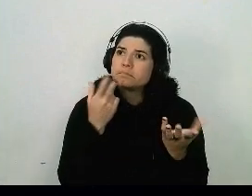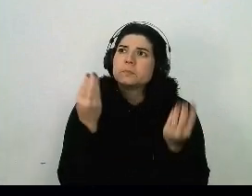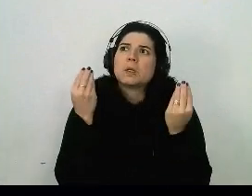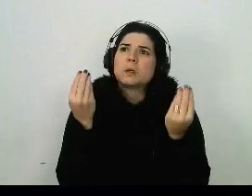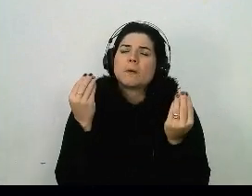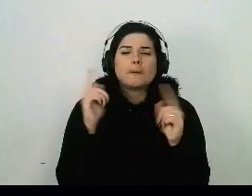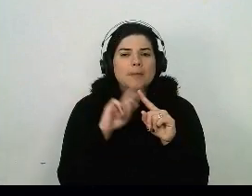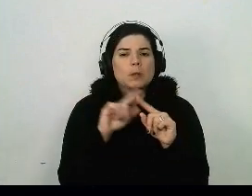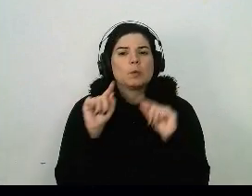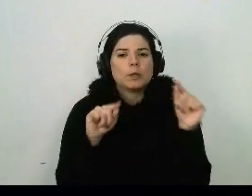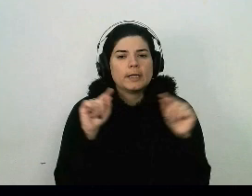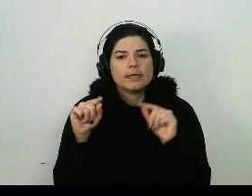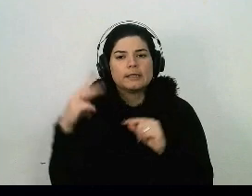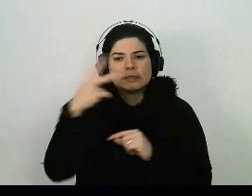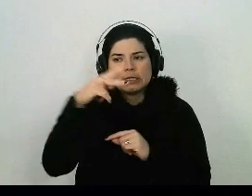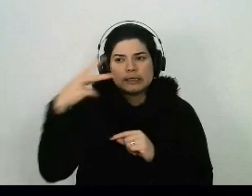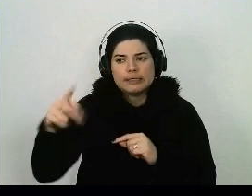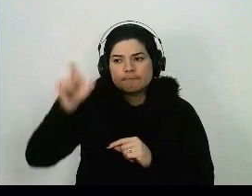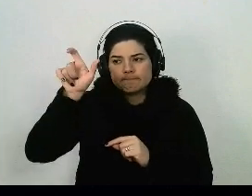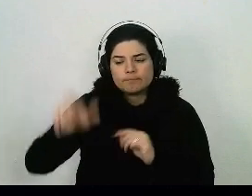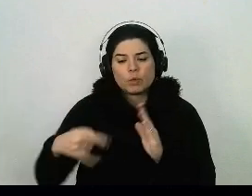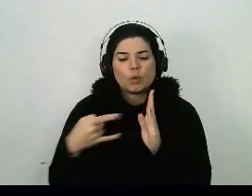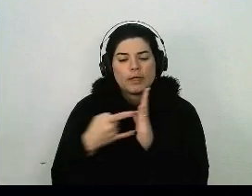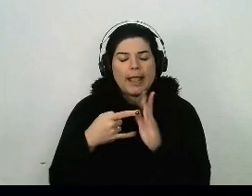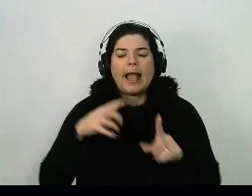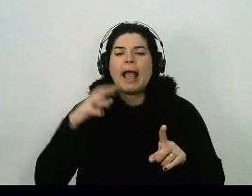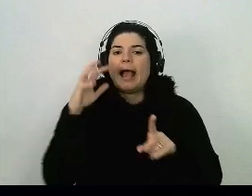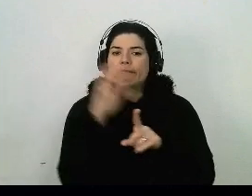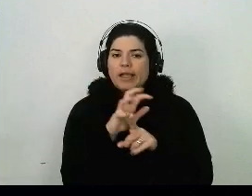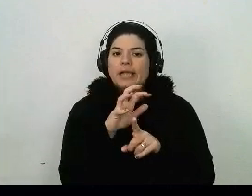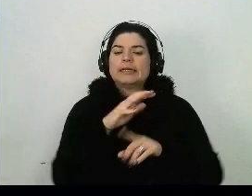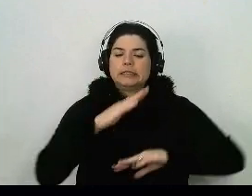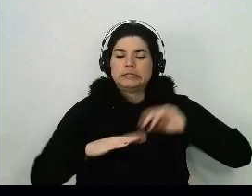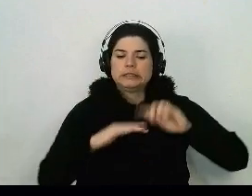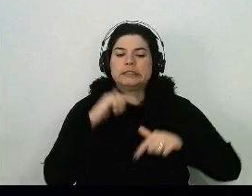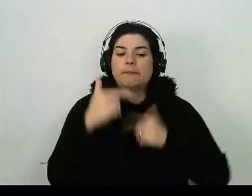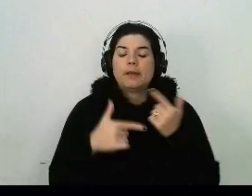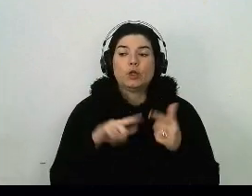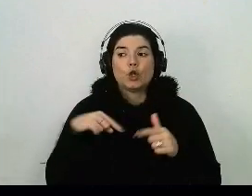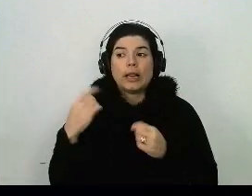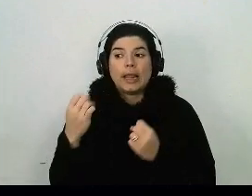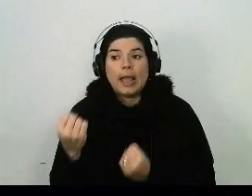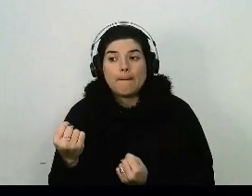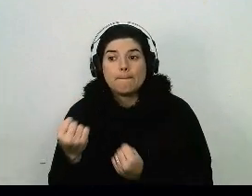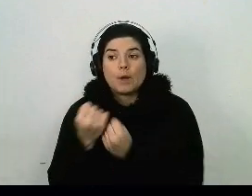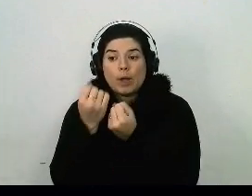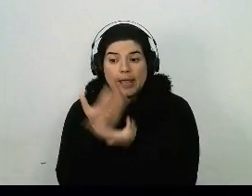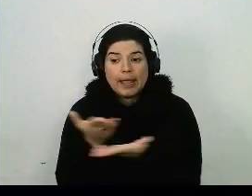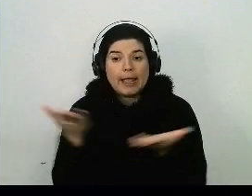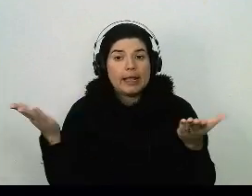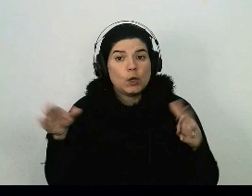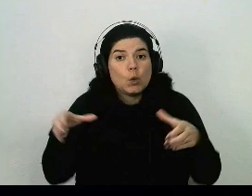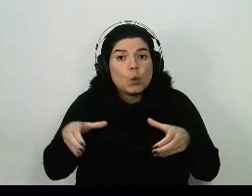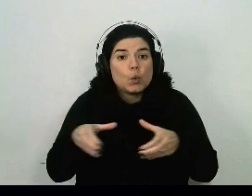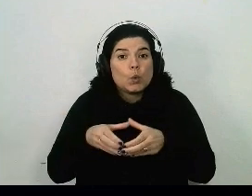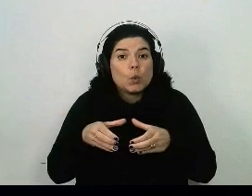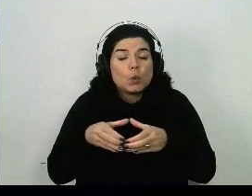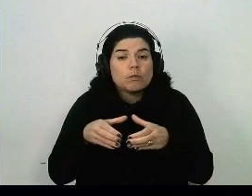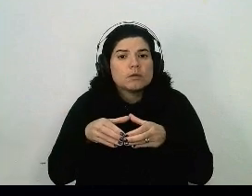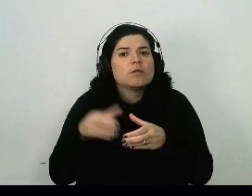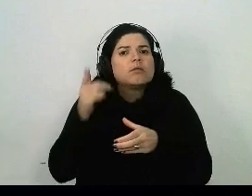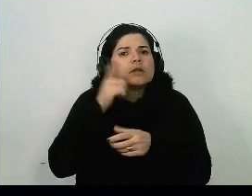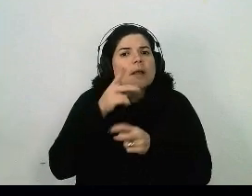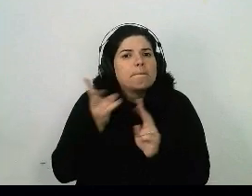dos desenvolvedores também impacta na nossa produtividade o quanto a gente está apoiando os nossos desenvolvedores a nossa equipe a se manter